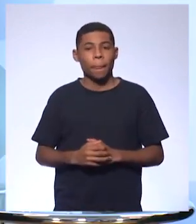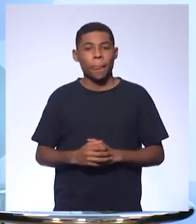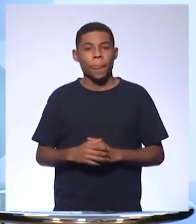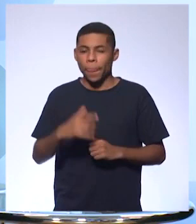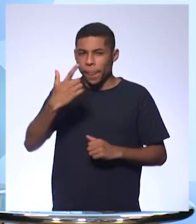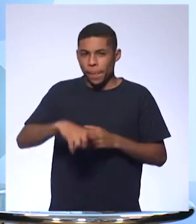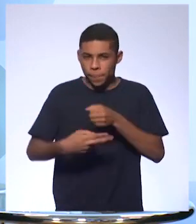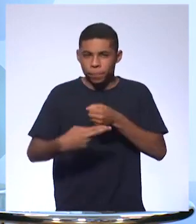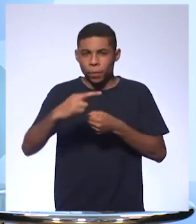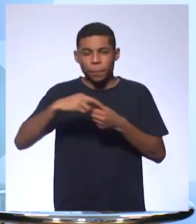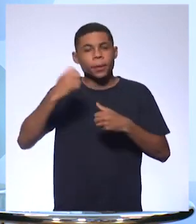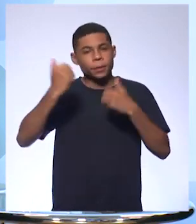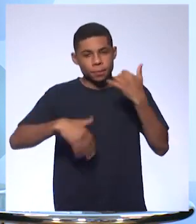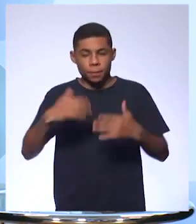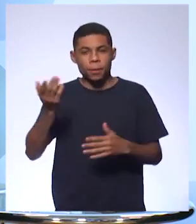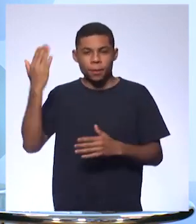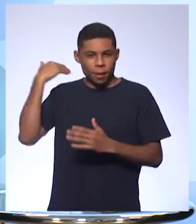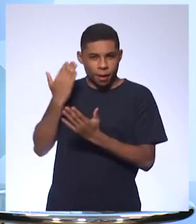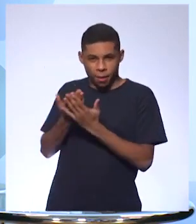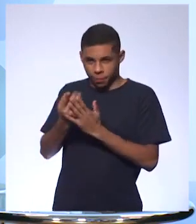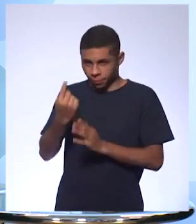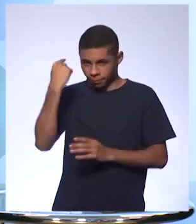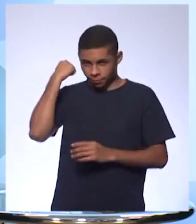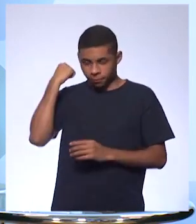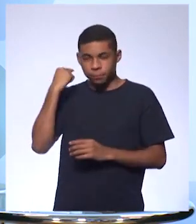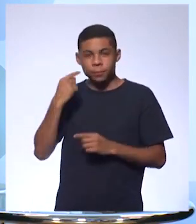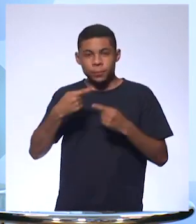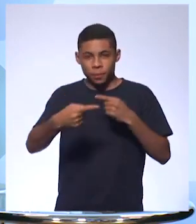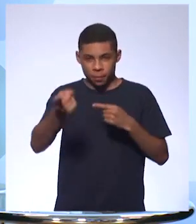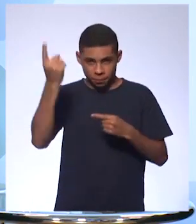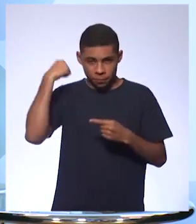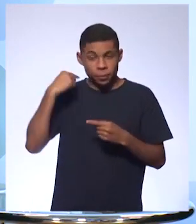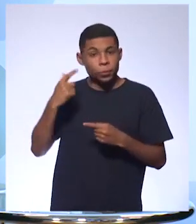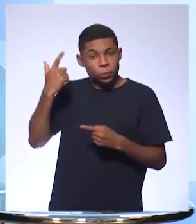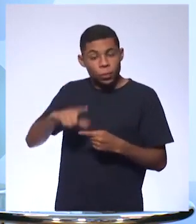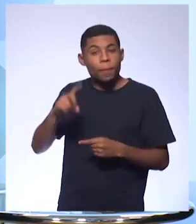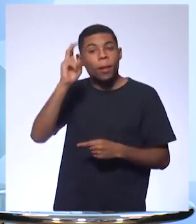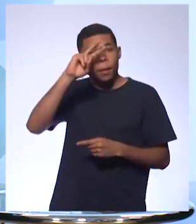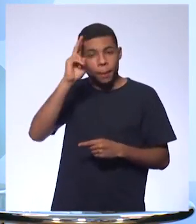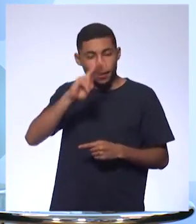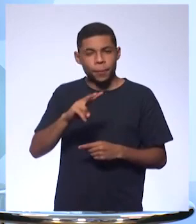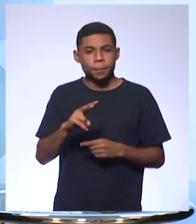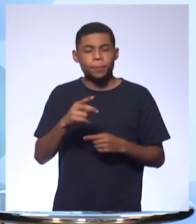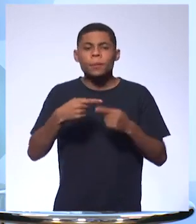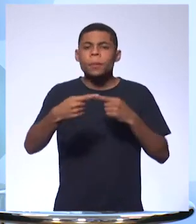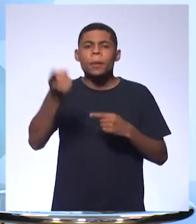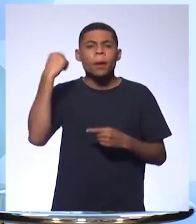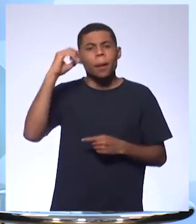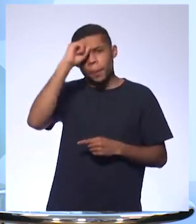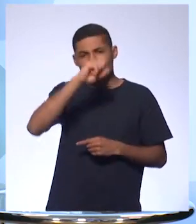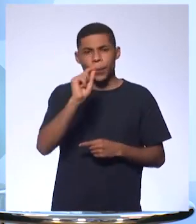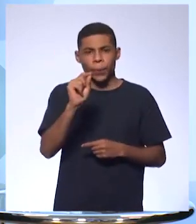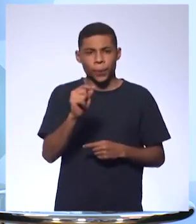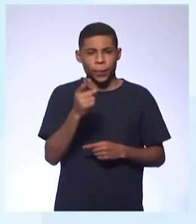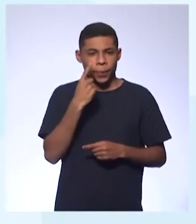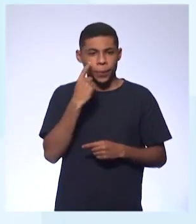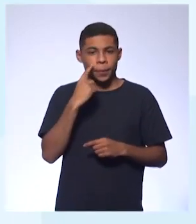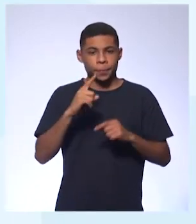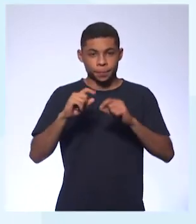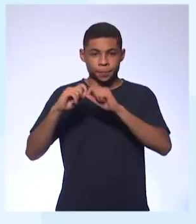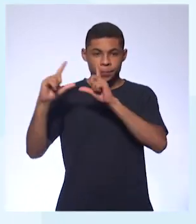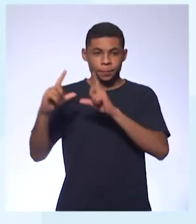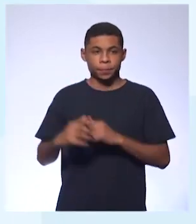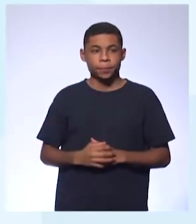retomar alguns pontos da aula anterior, da aula da semana passada. O que nós vimos na aula da semana passada? Observem aí na